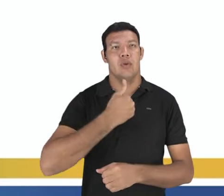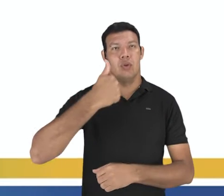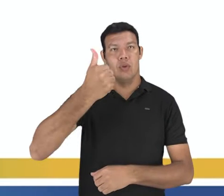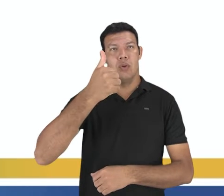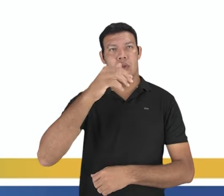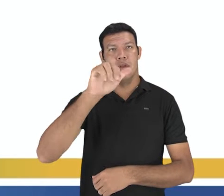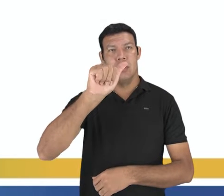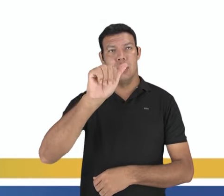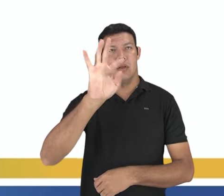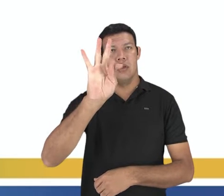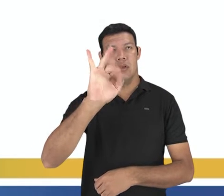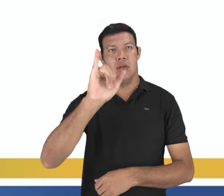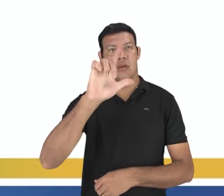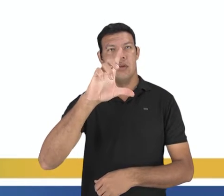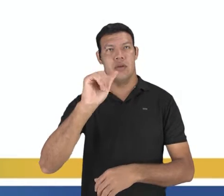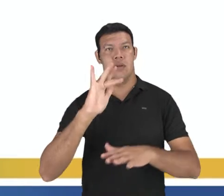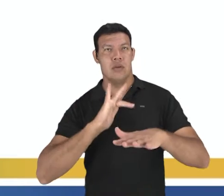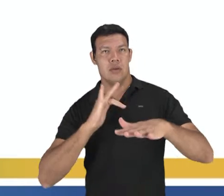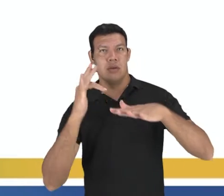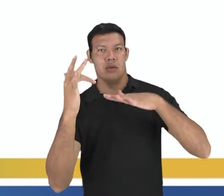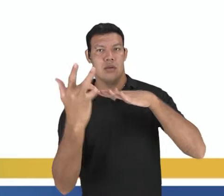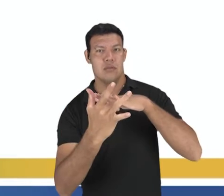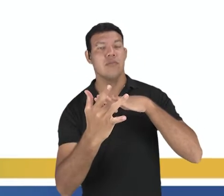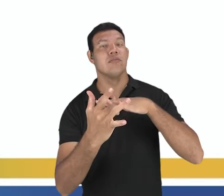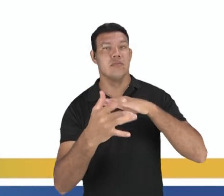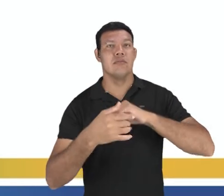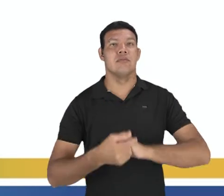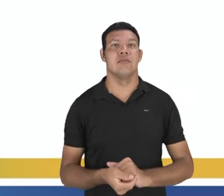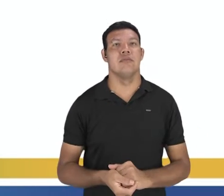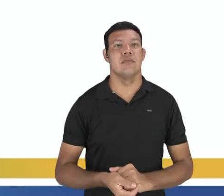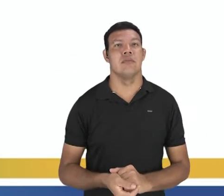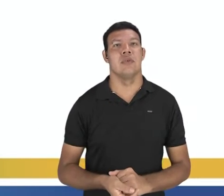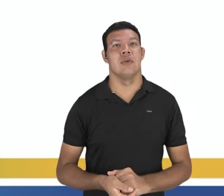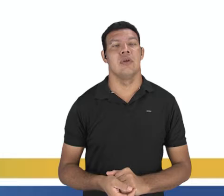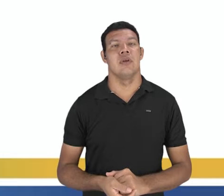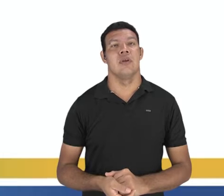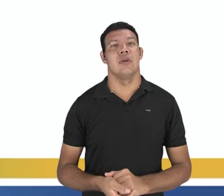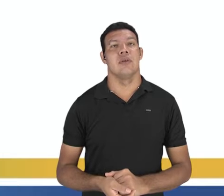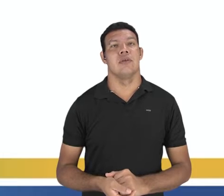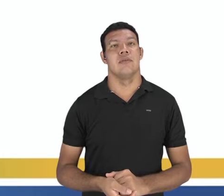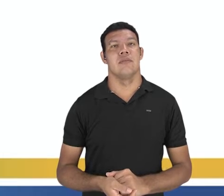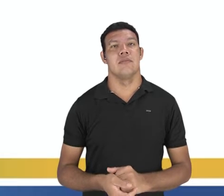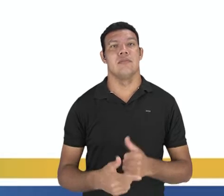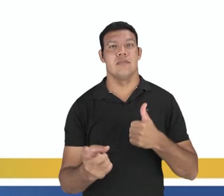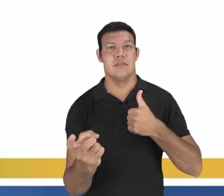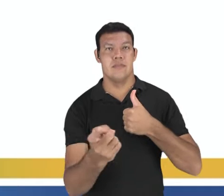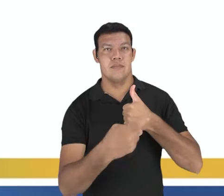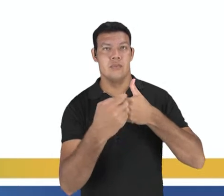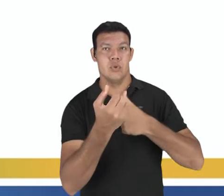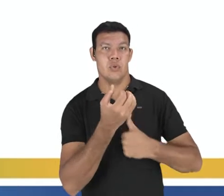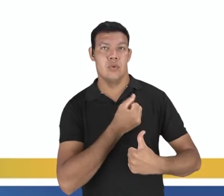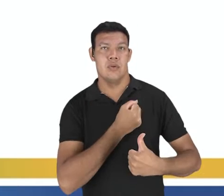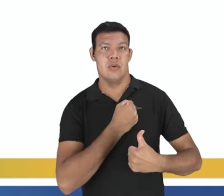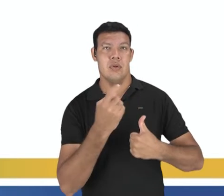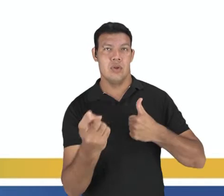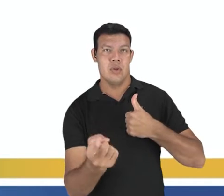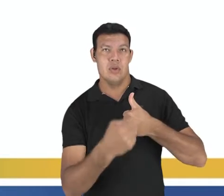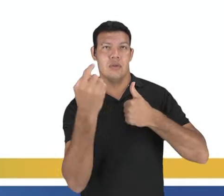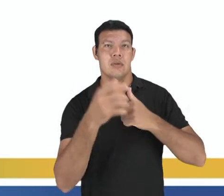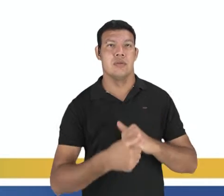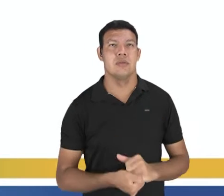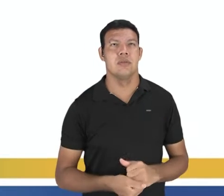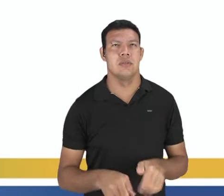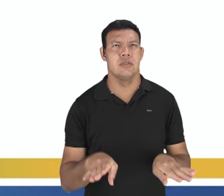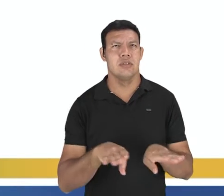a rede social dele, aí traz o perfil dele, o número de seguidores, e aí depois você vai vendo outras pessoas que